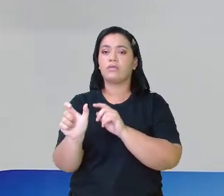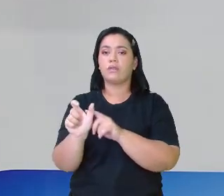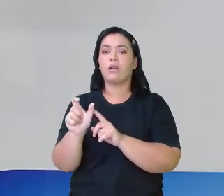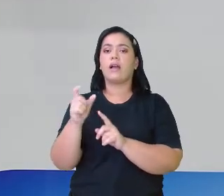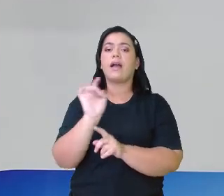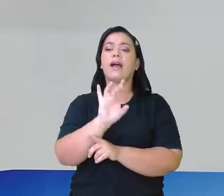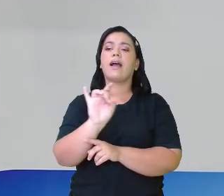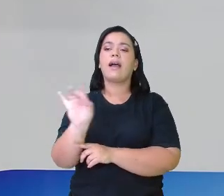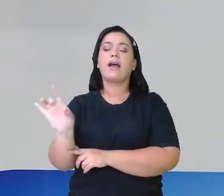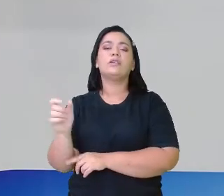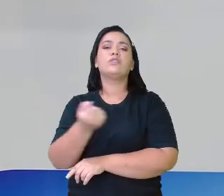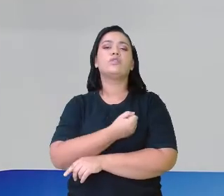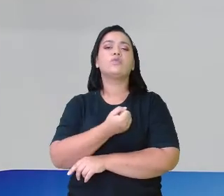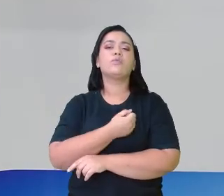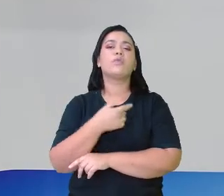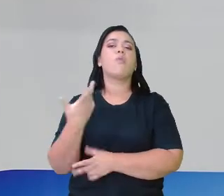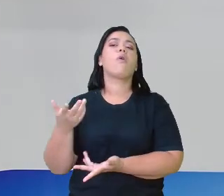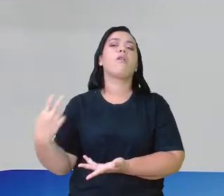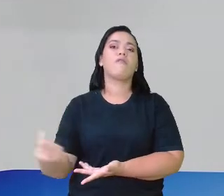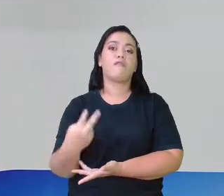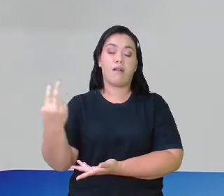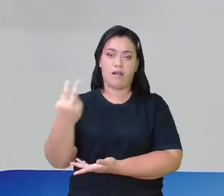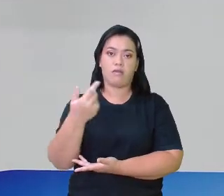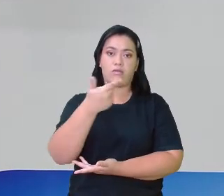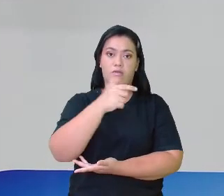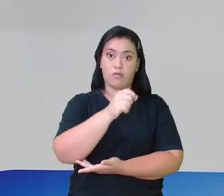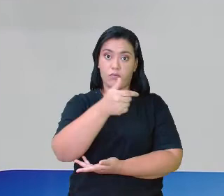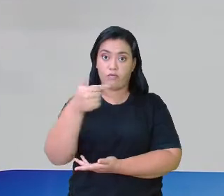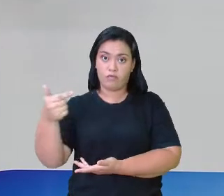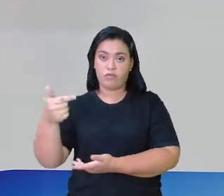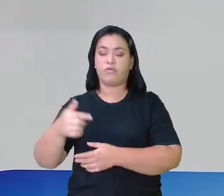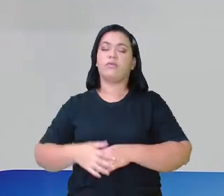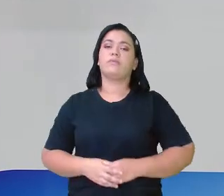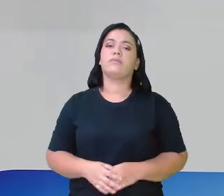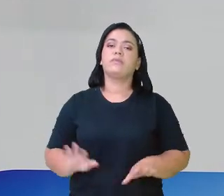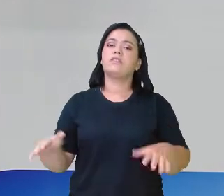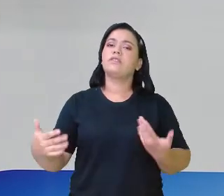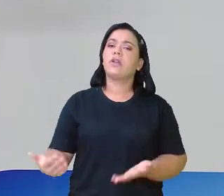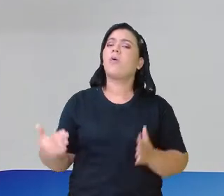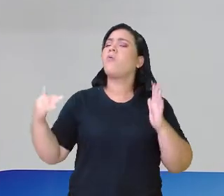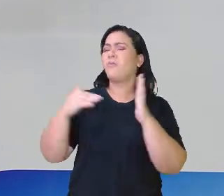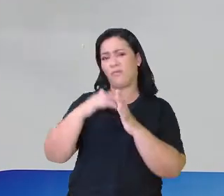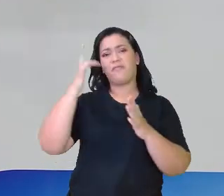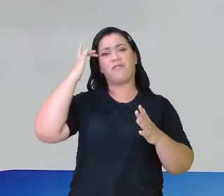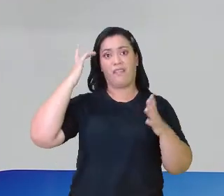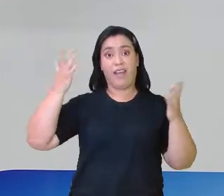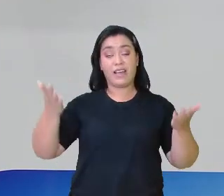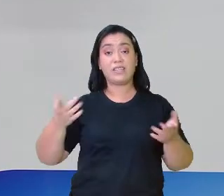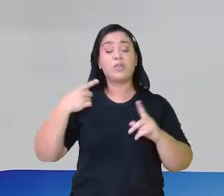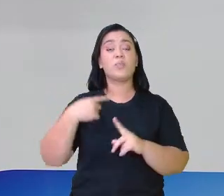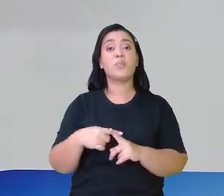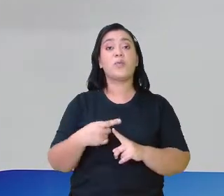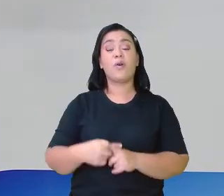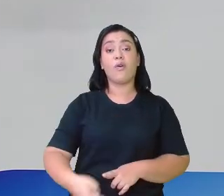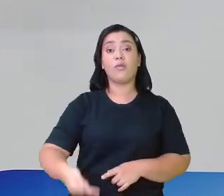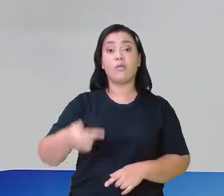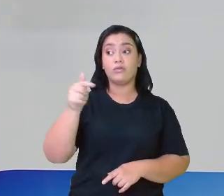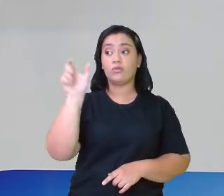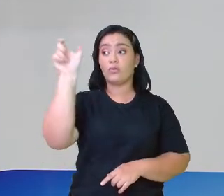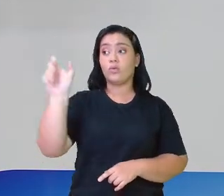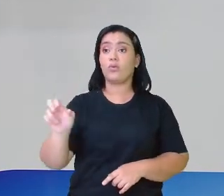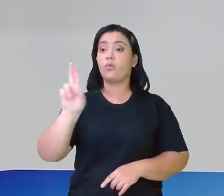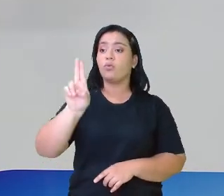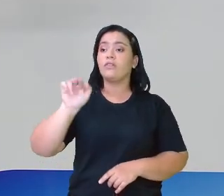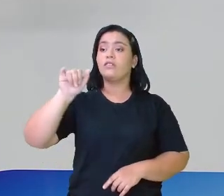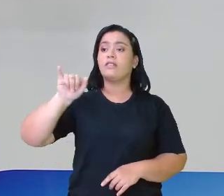cada numeral neste número 2022. E o último fica fácil, porque o número que está na